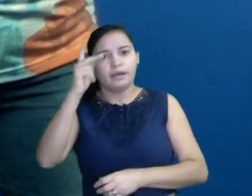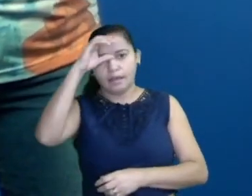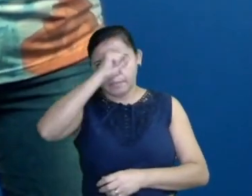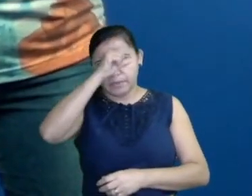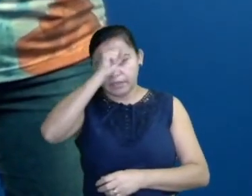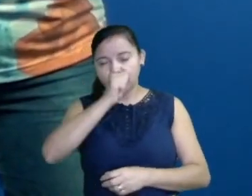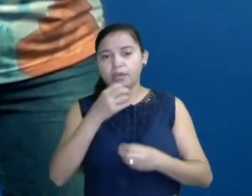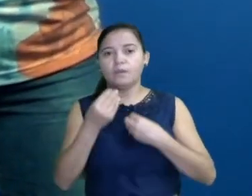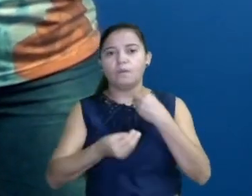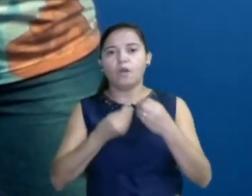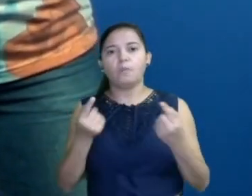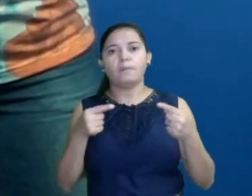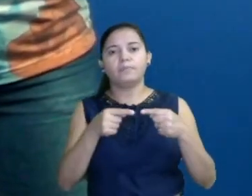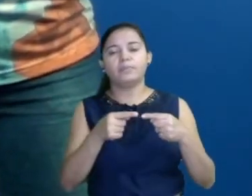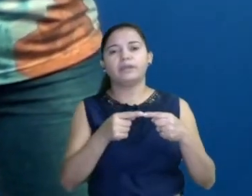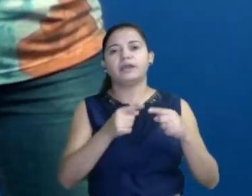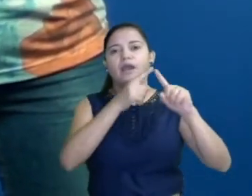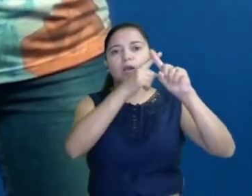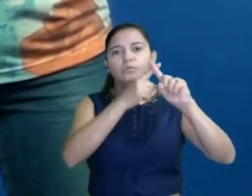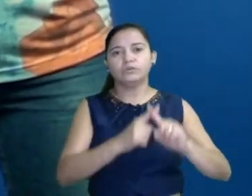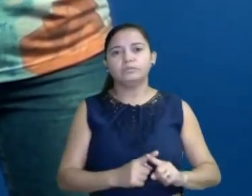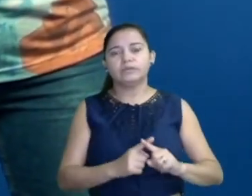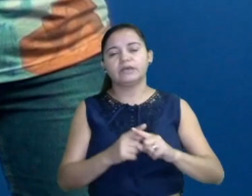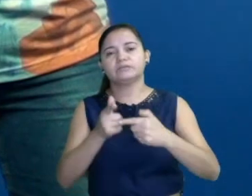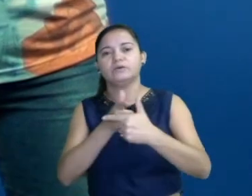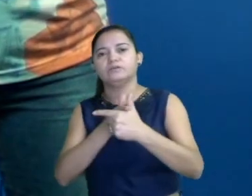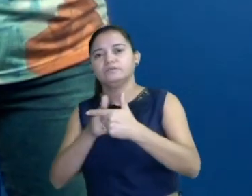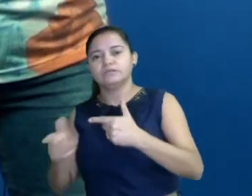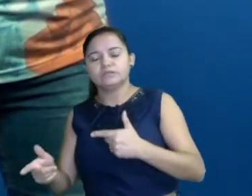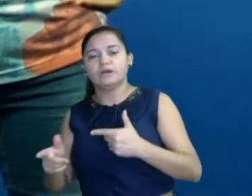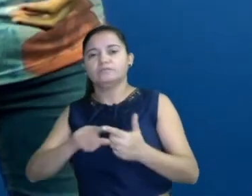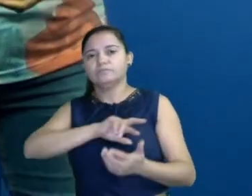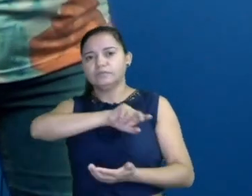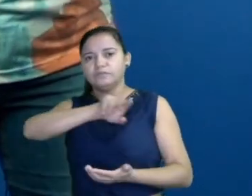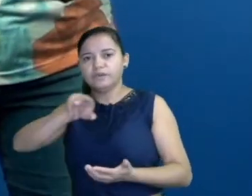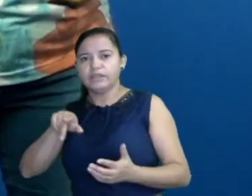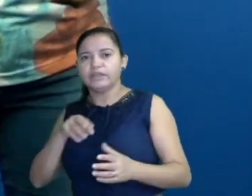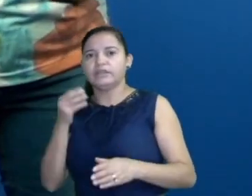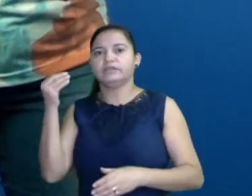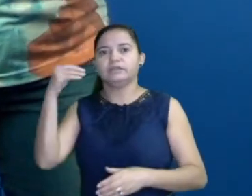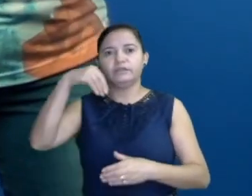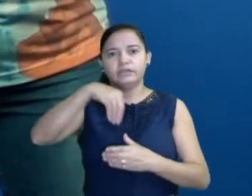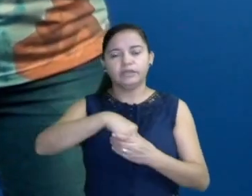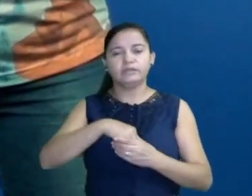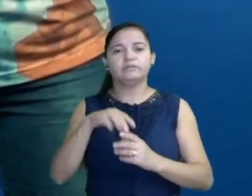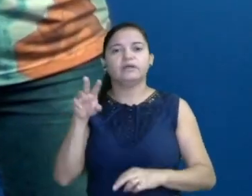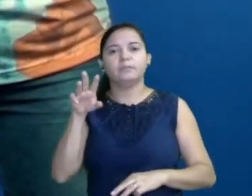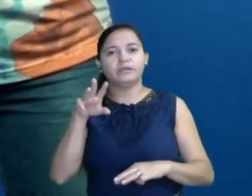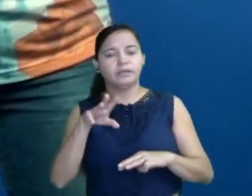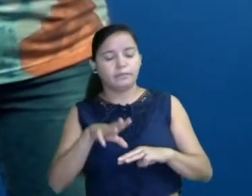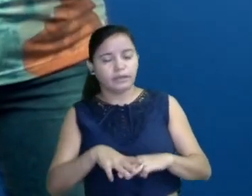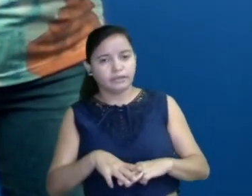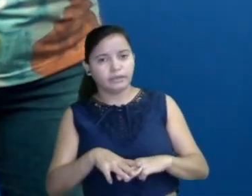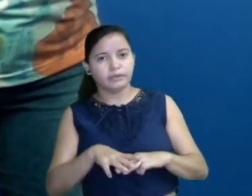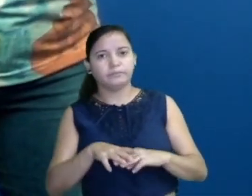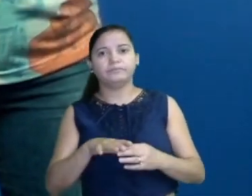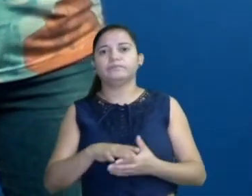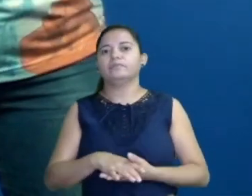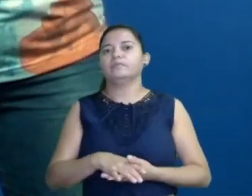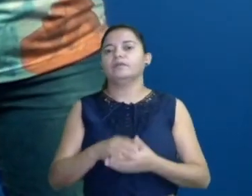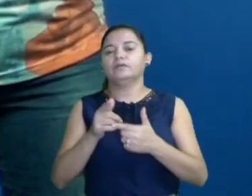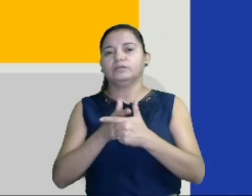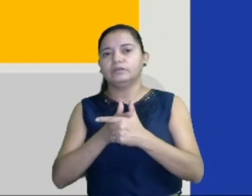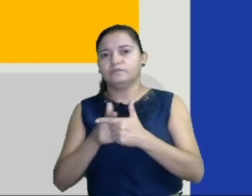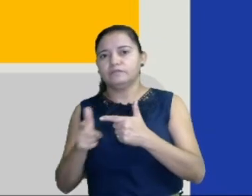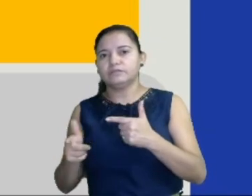multiplicação ou divisão relacionada aos fatores e ao dividendo é o divisor que eu tô utilizando então em uma